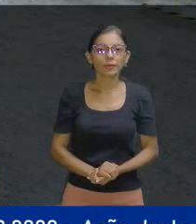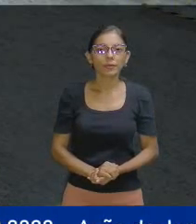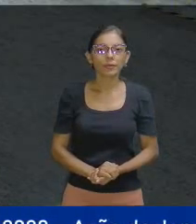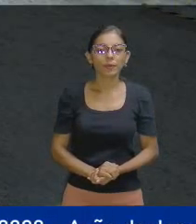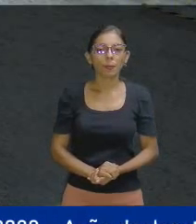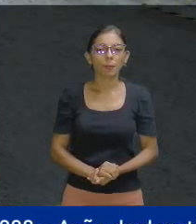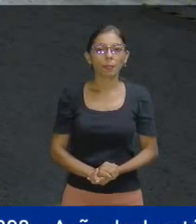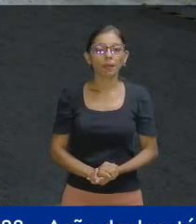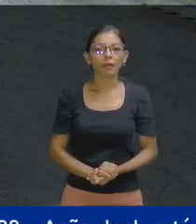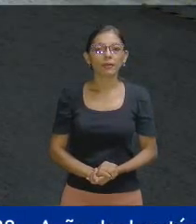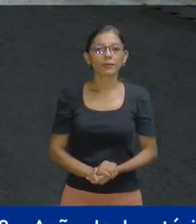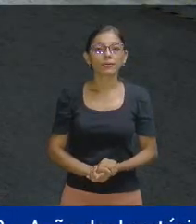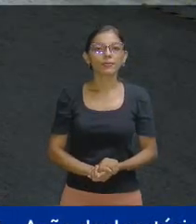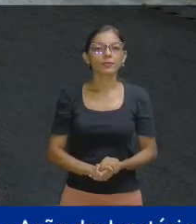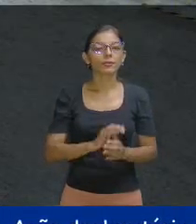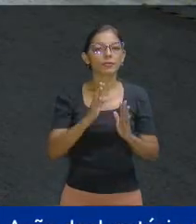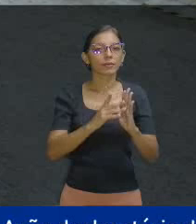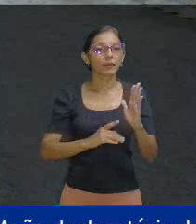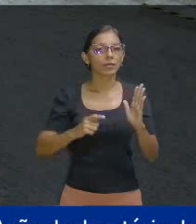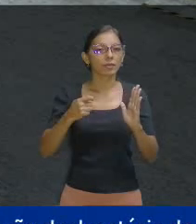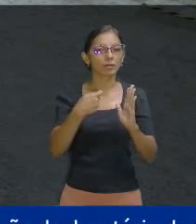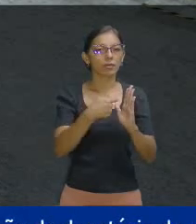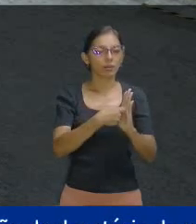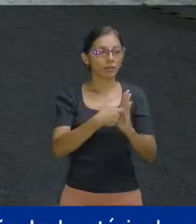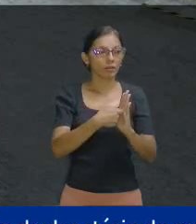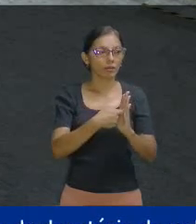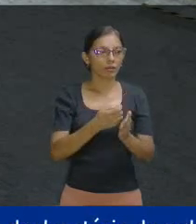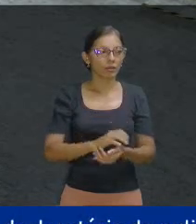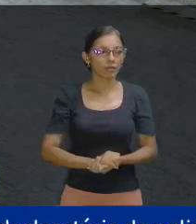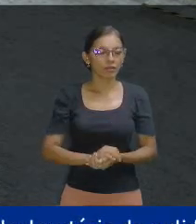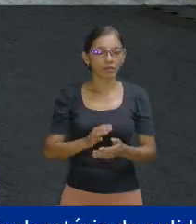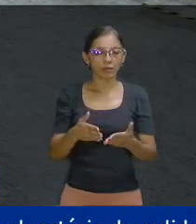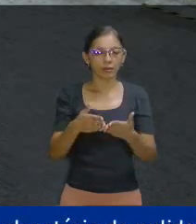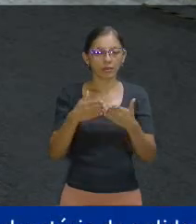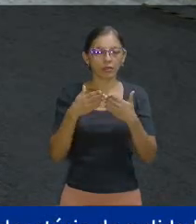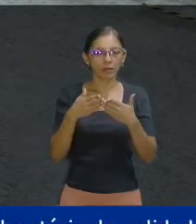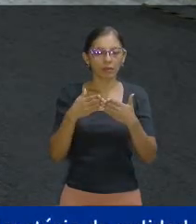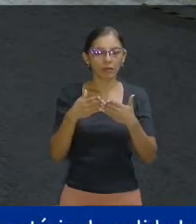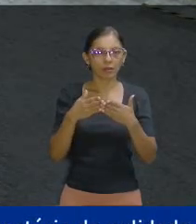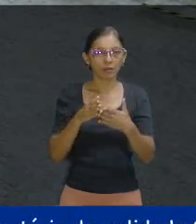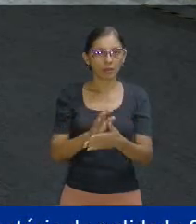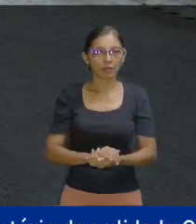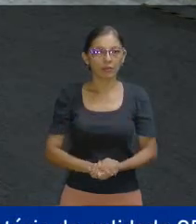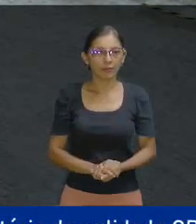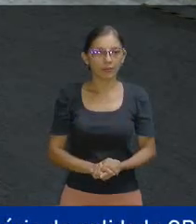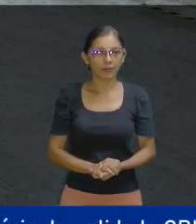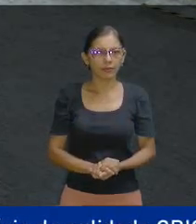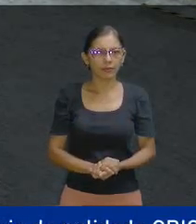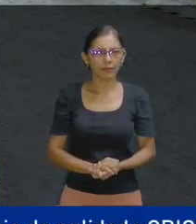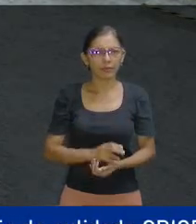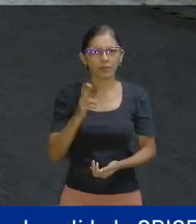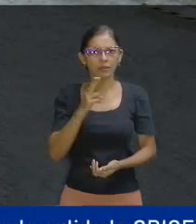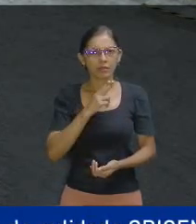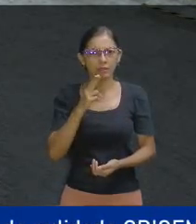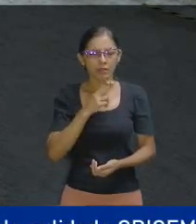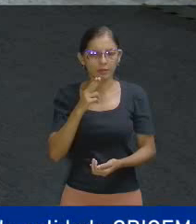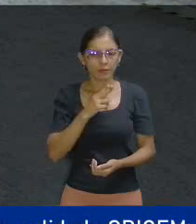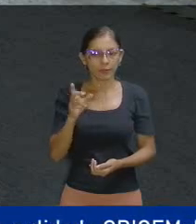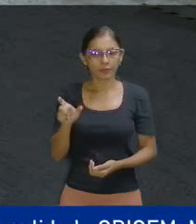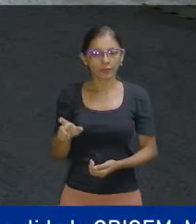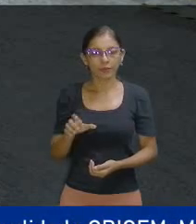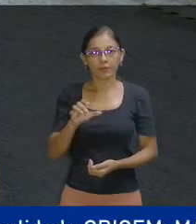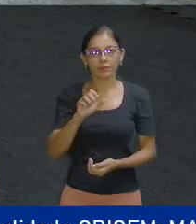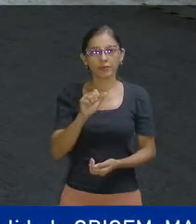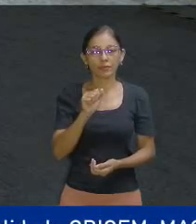Trata-se de ação declaratória de nulidade com pedido de tutela de urgência. Imagem ampla do plenário. Adriano Dias